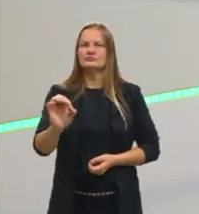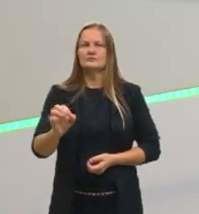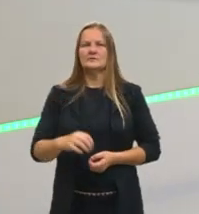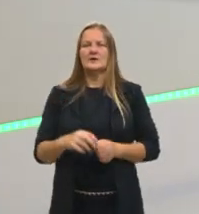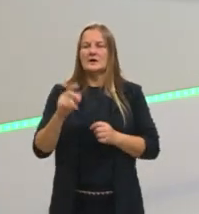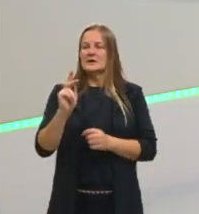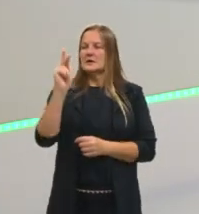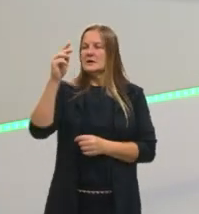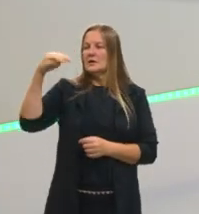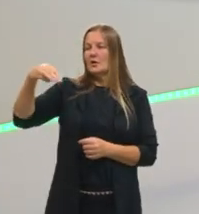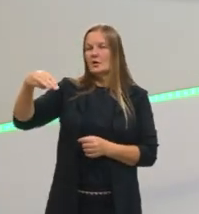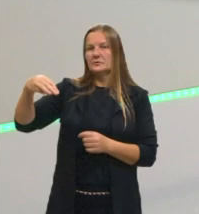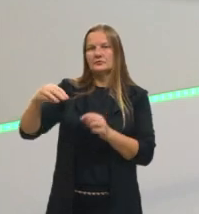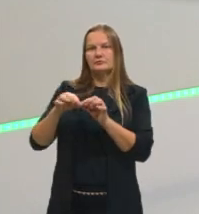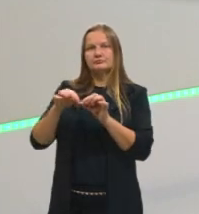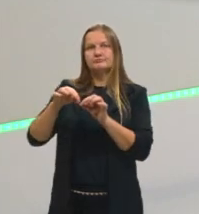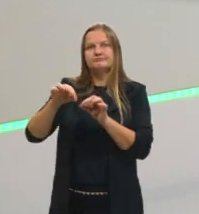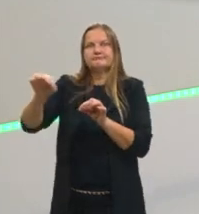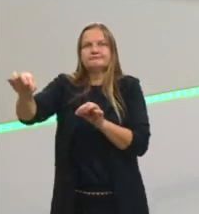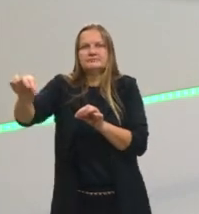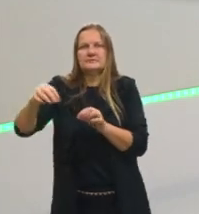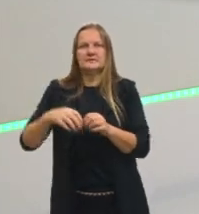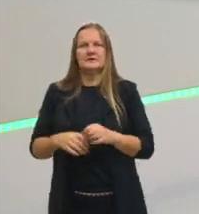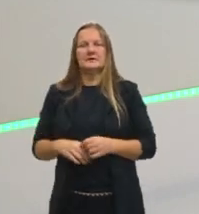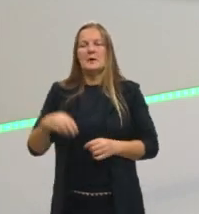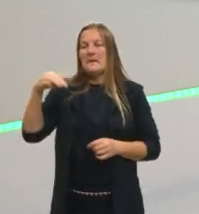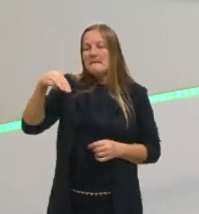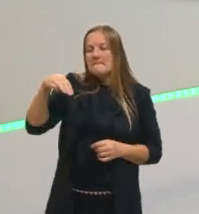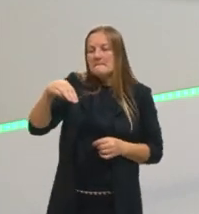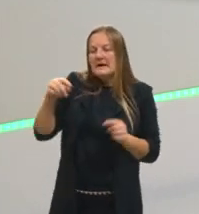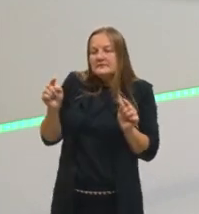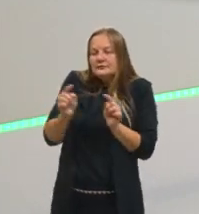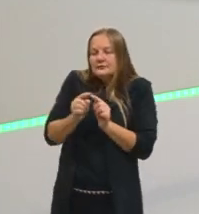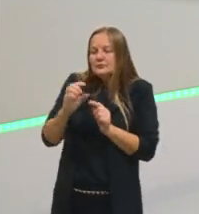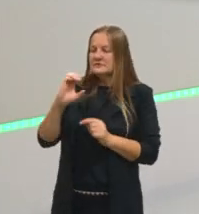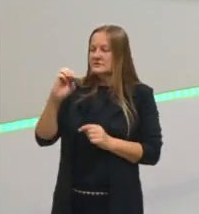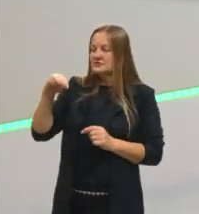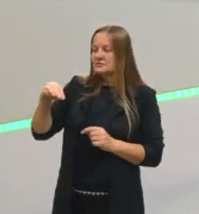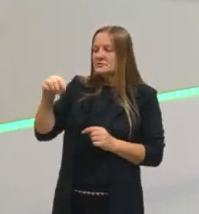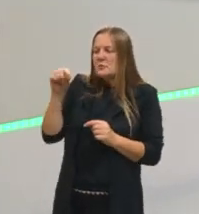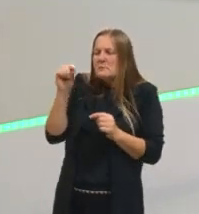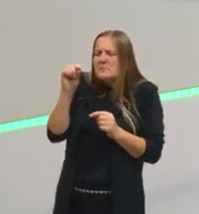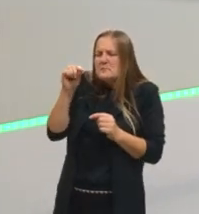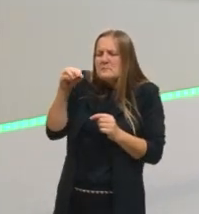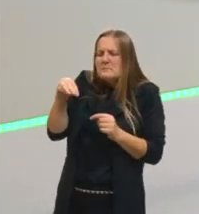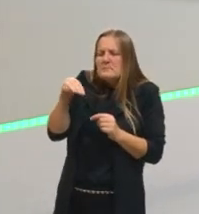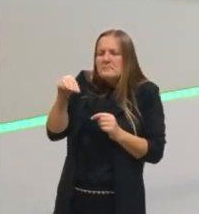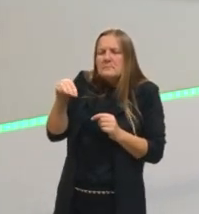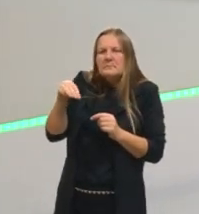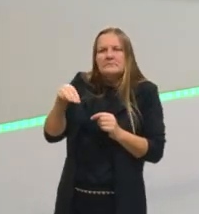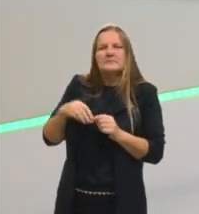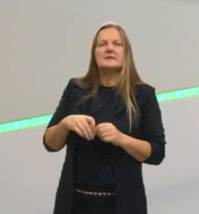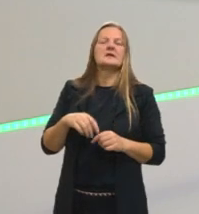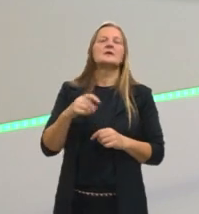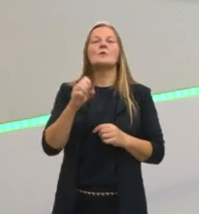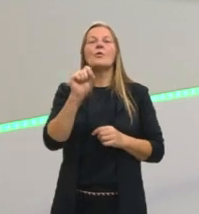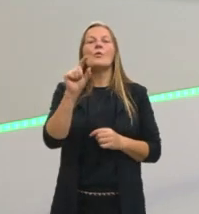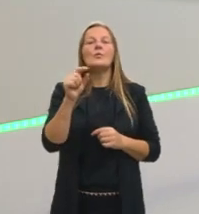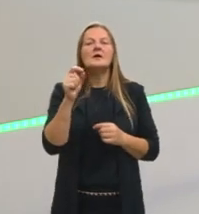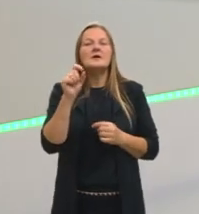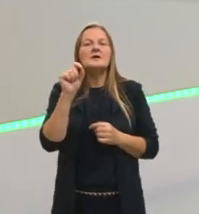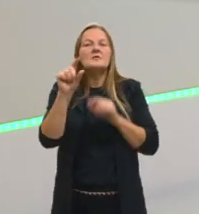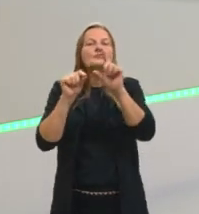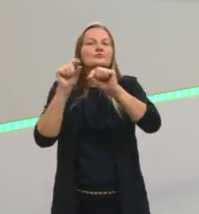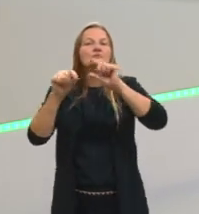quilômetros eu posso colocar ela um metro centímetro milímetro Então quem vai escolher Justamente a